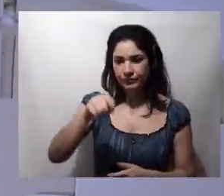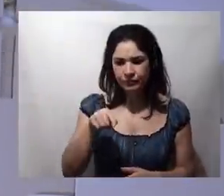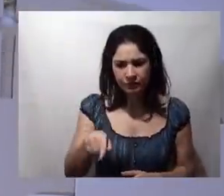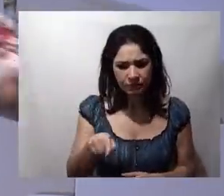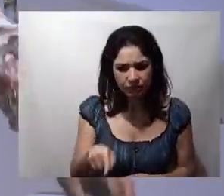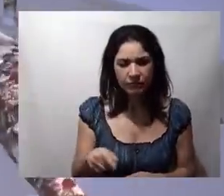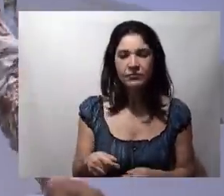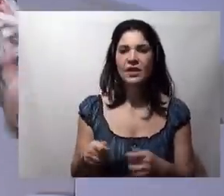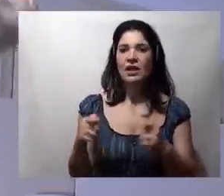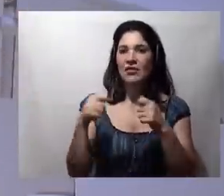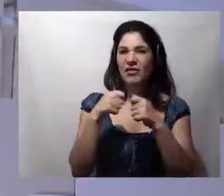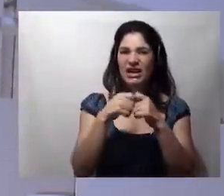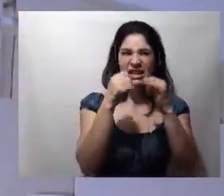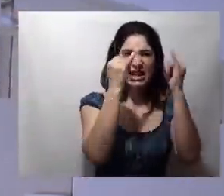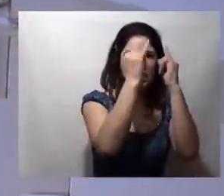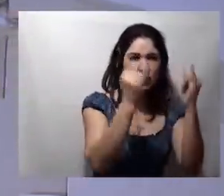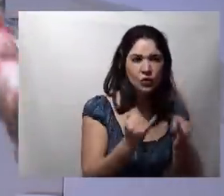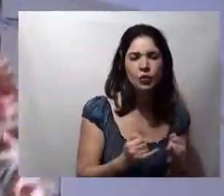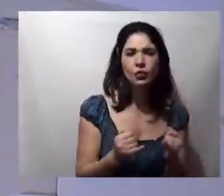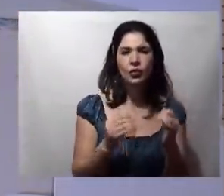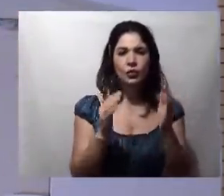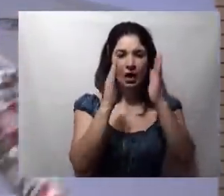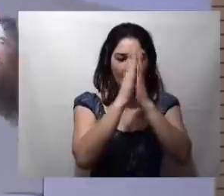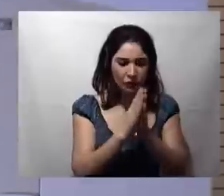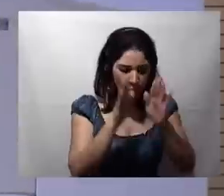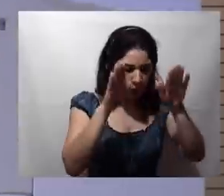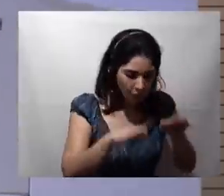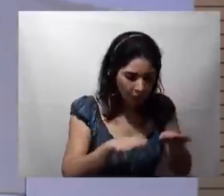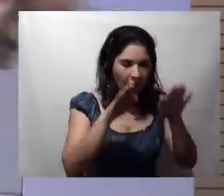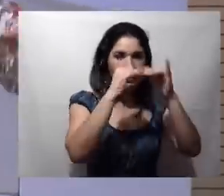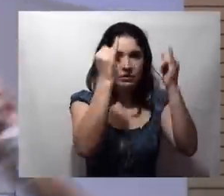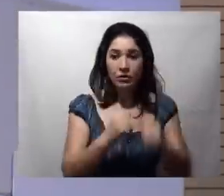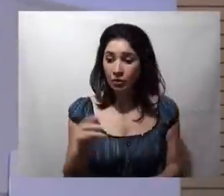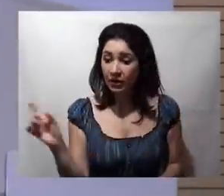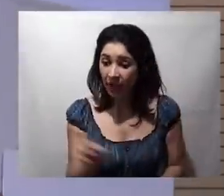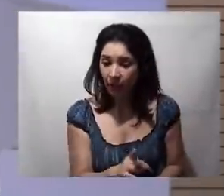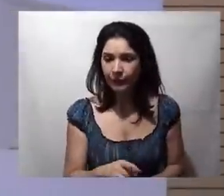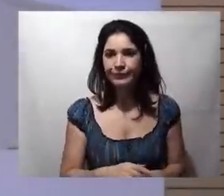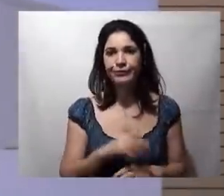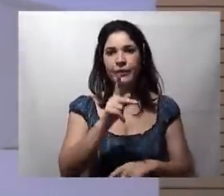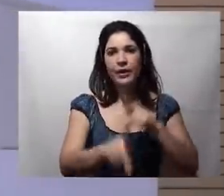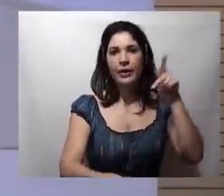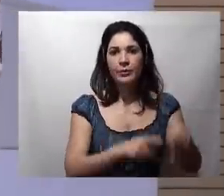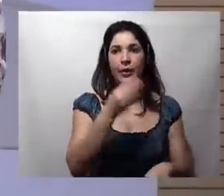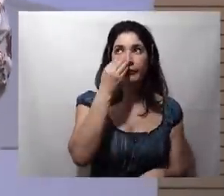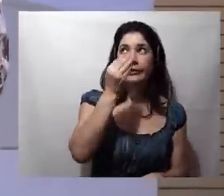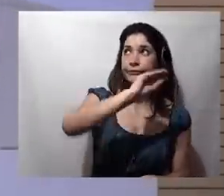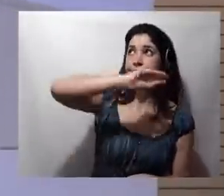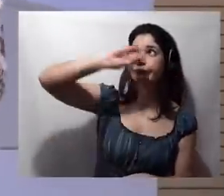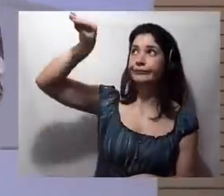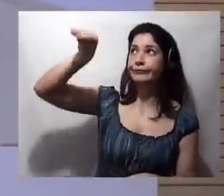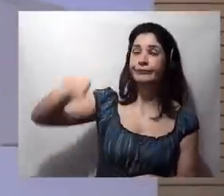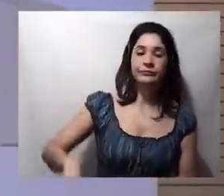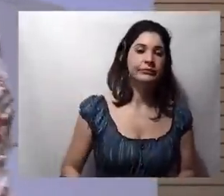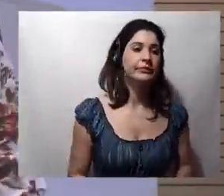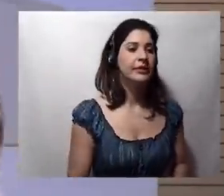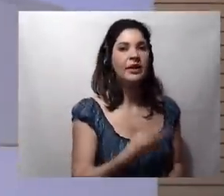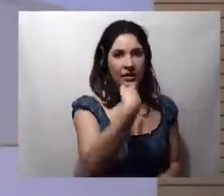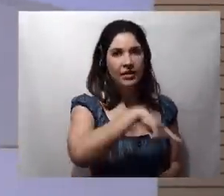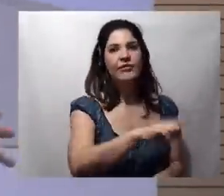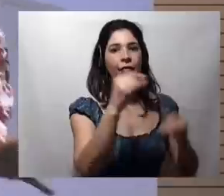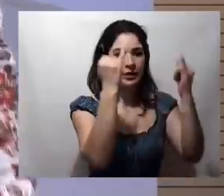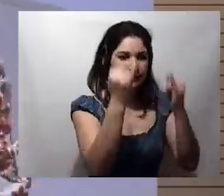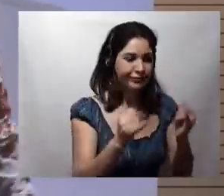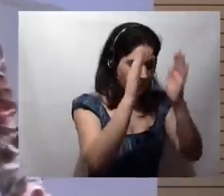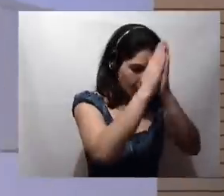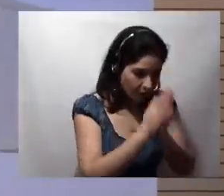você não adore você não tem a ídolos no coração mesma coisa que não tinha nada com essas meninas que você fala não põe a